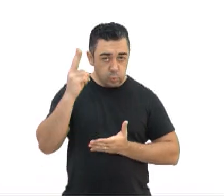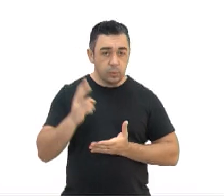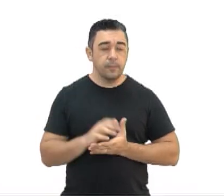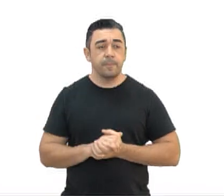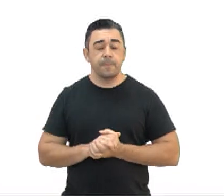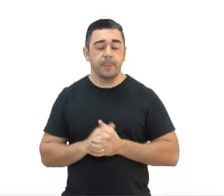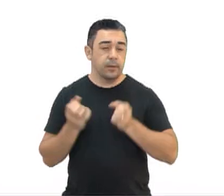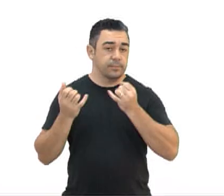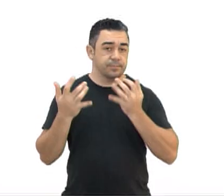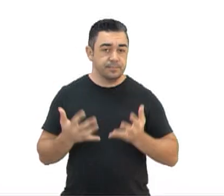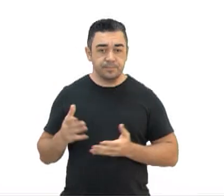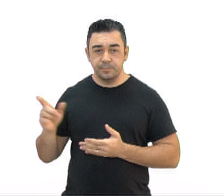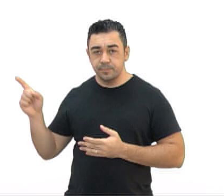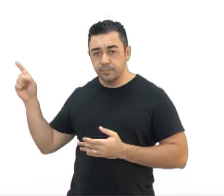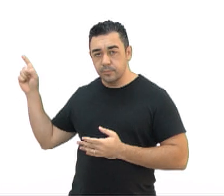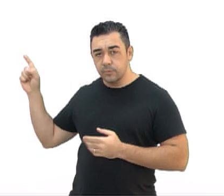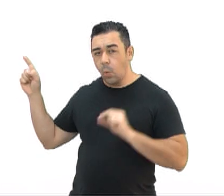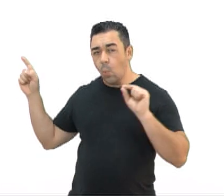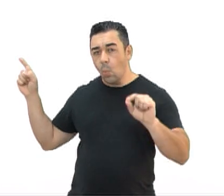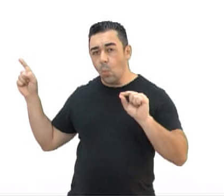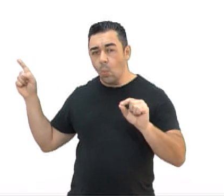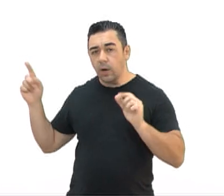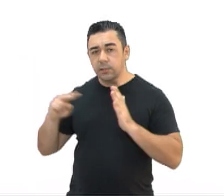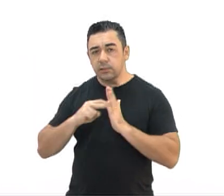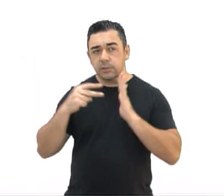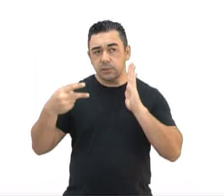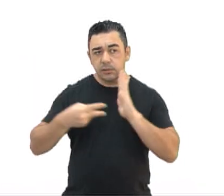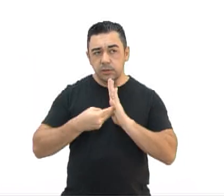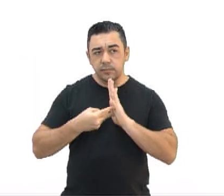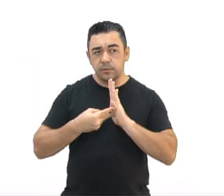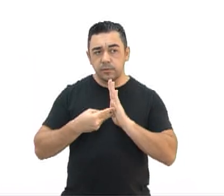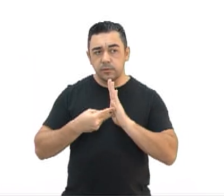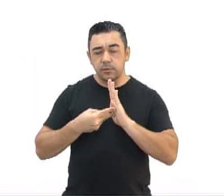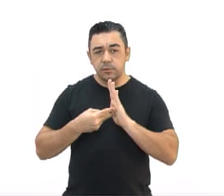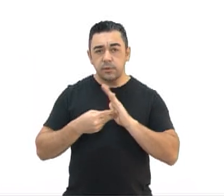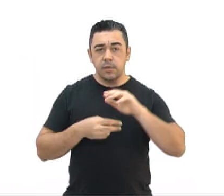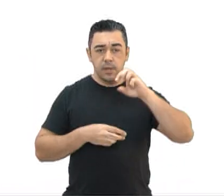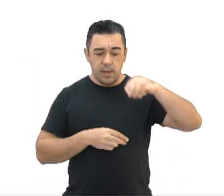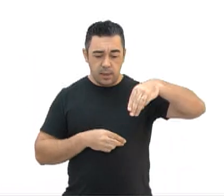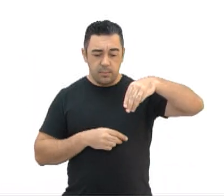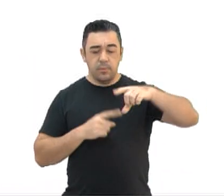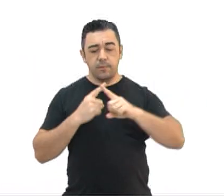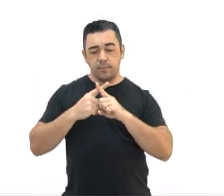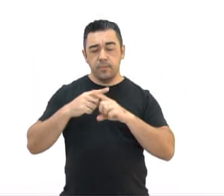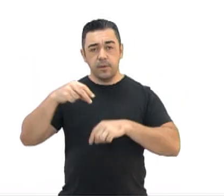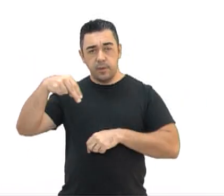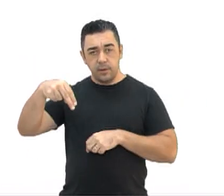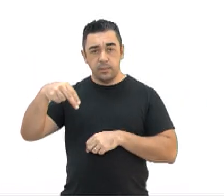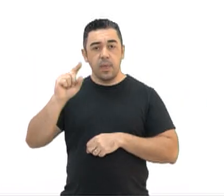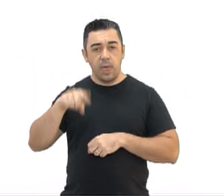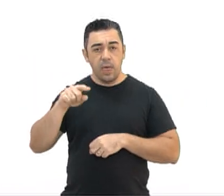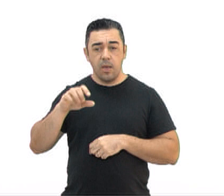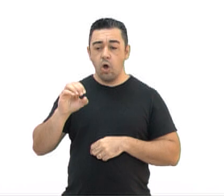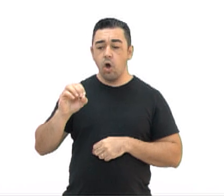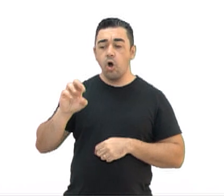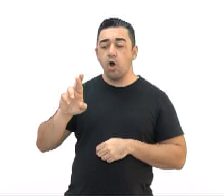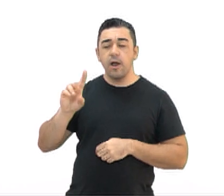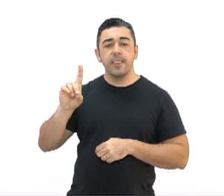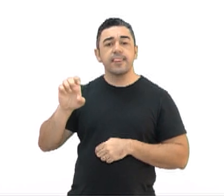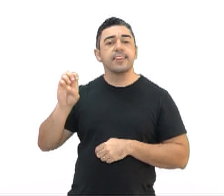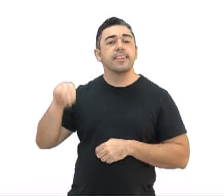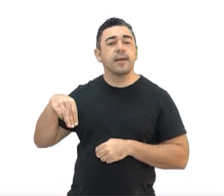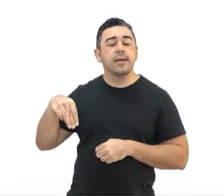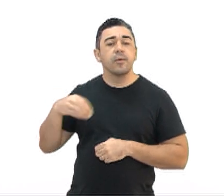pessoal, coloquei para vocês. O que representa aqui, ó? A ordem da matriz, tá? Então, o M por N é